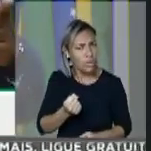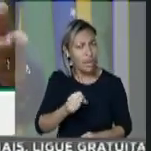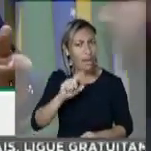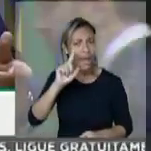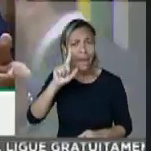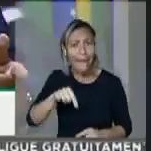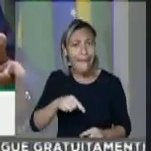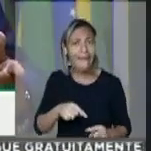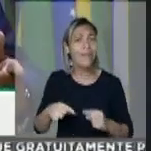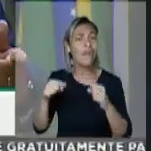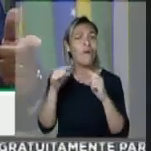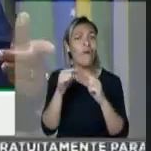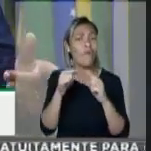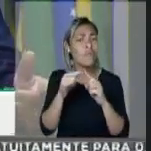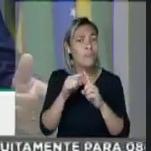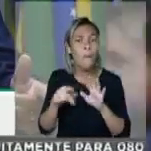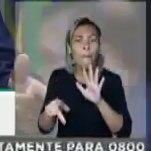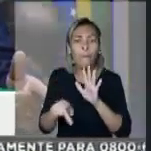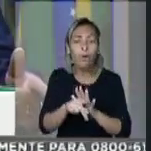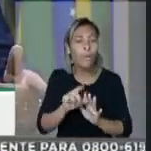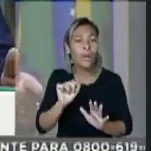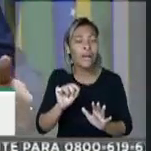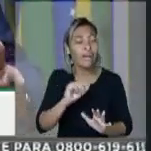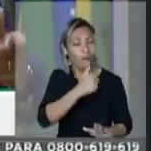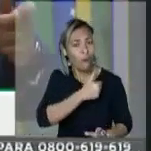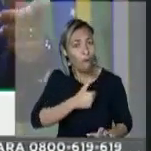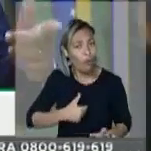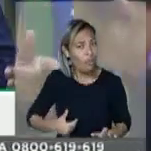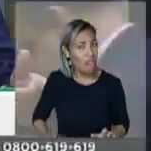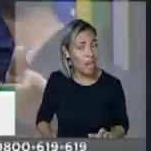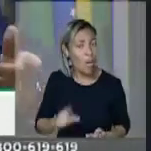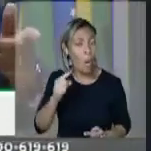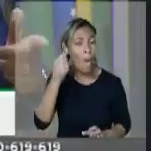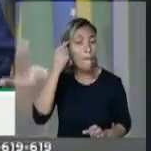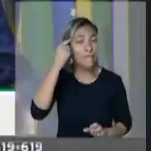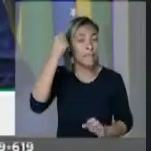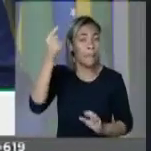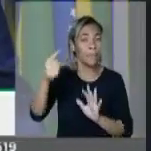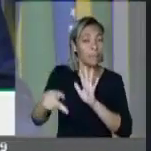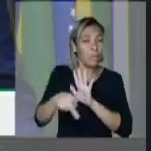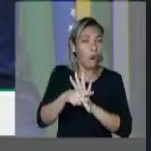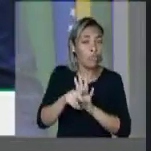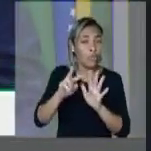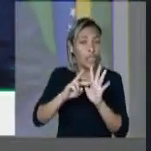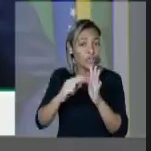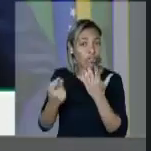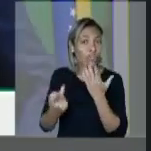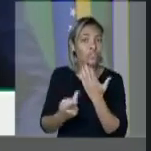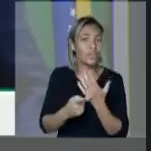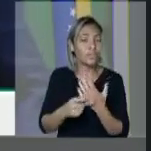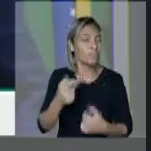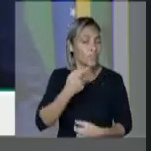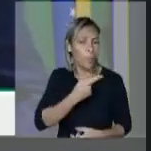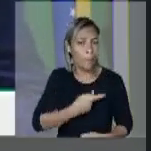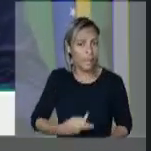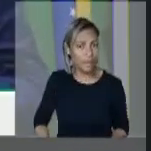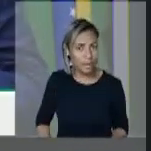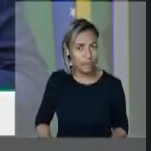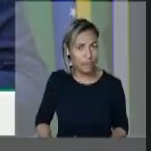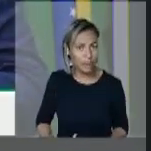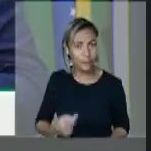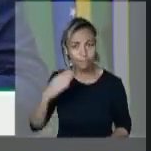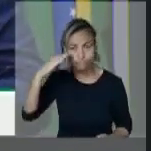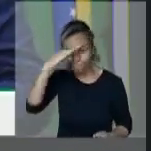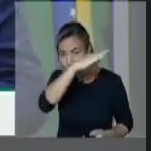está alinhado ao governo ou à ideologia do governo do presidente